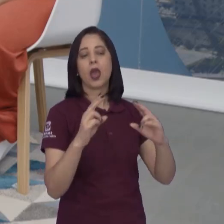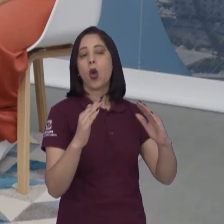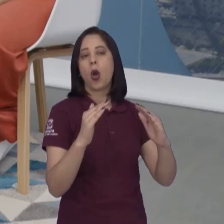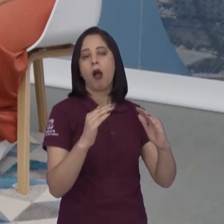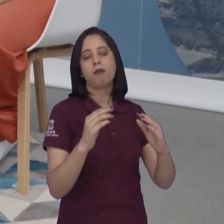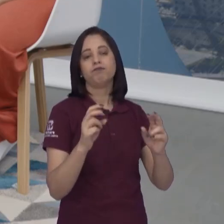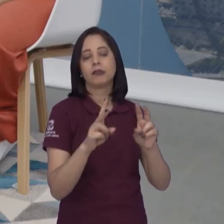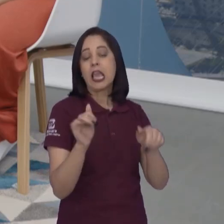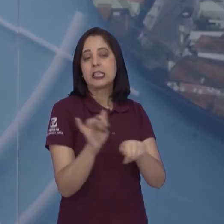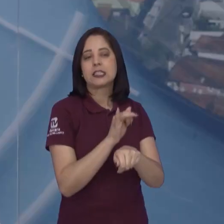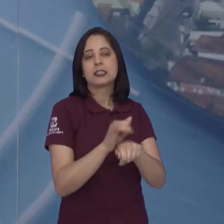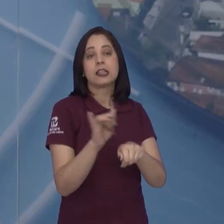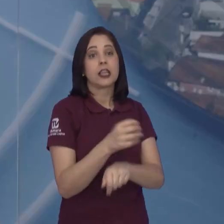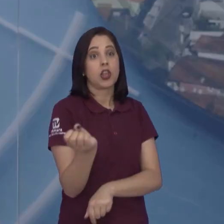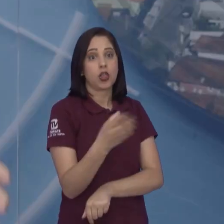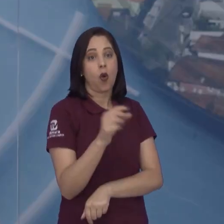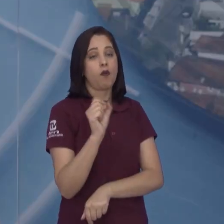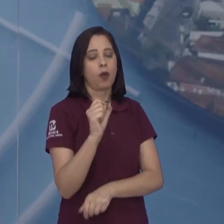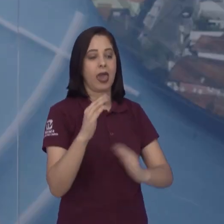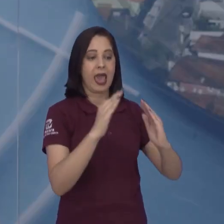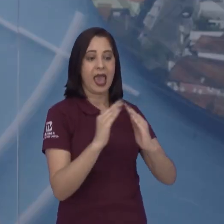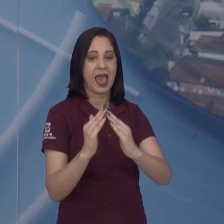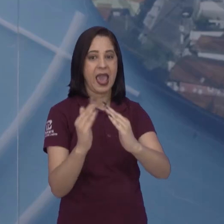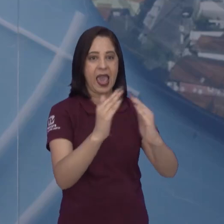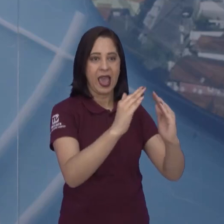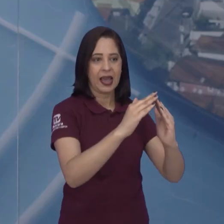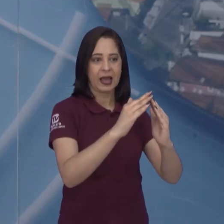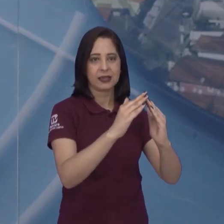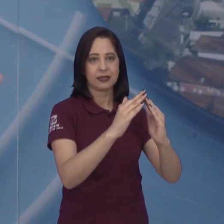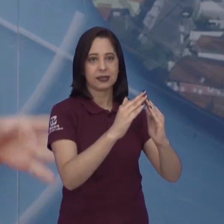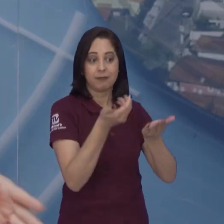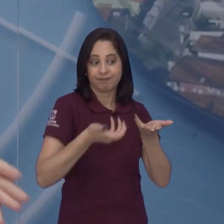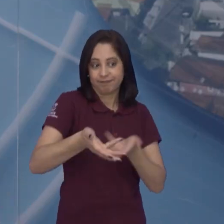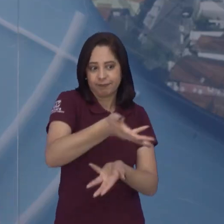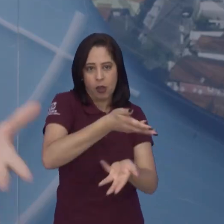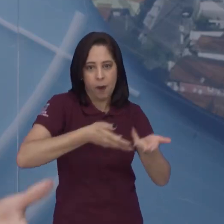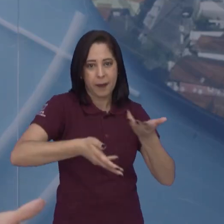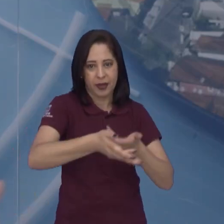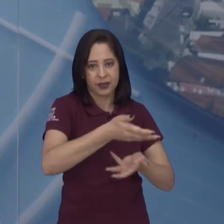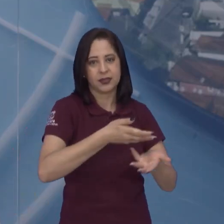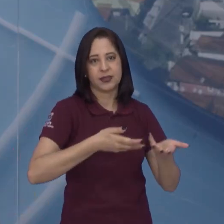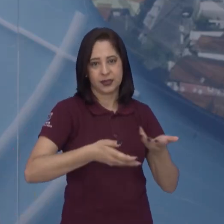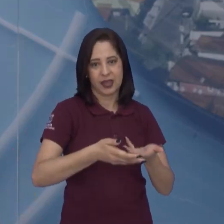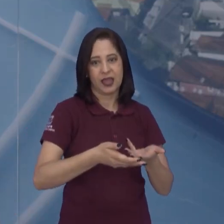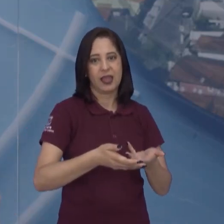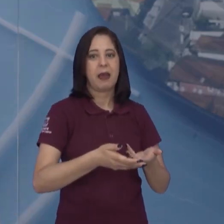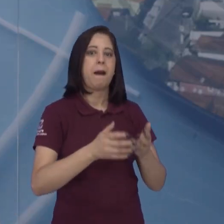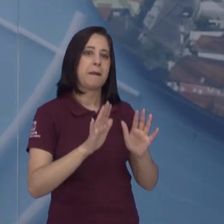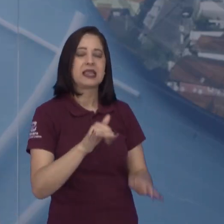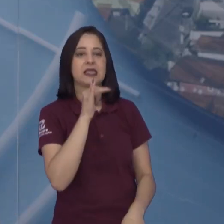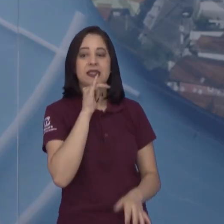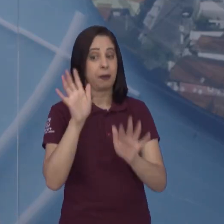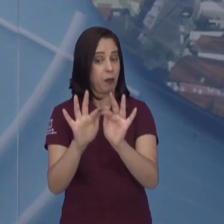pessoas estão buscando isso também, só que não é um tipo de moradia que pode ser, que é democrático no sentido, né, uma família,